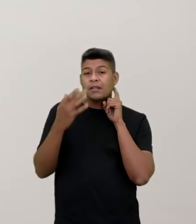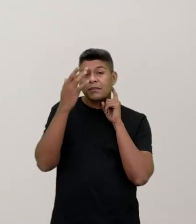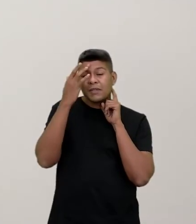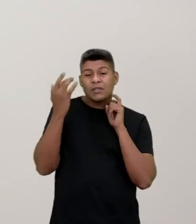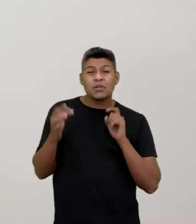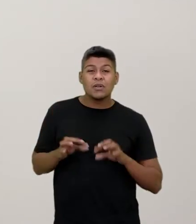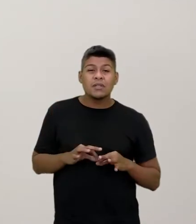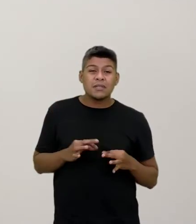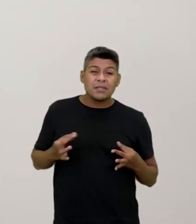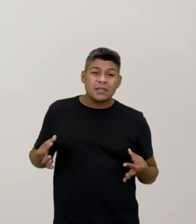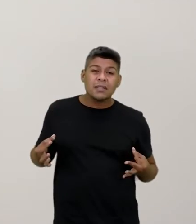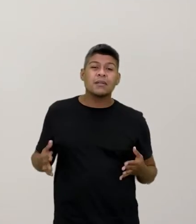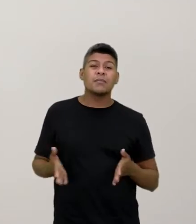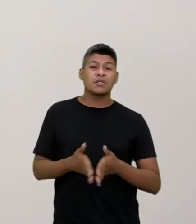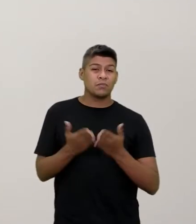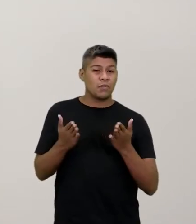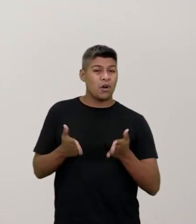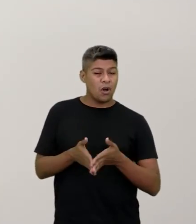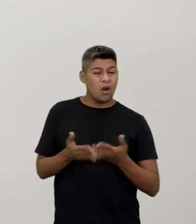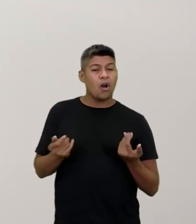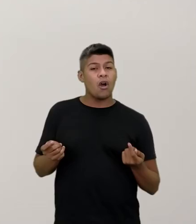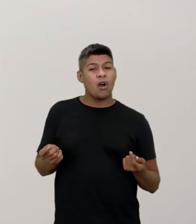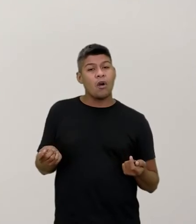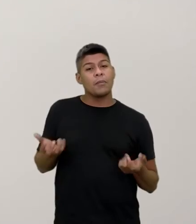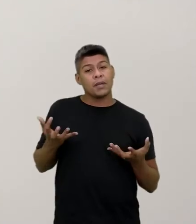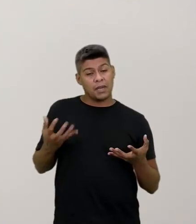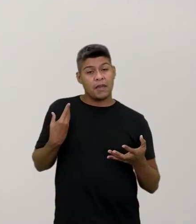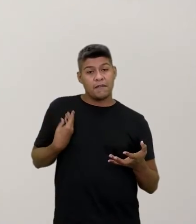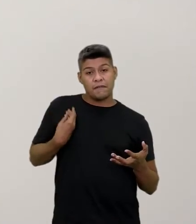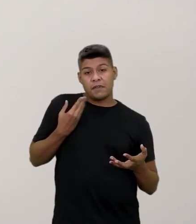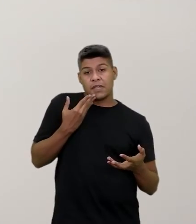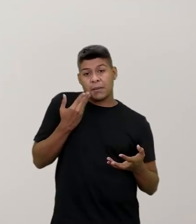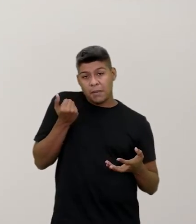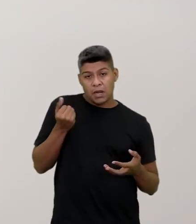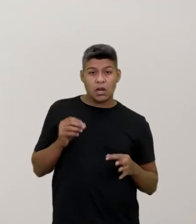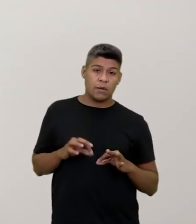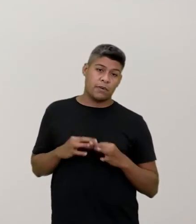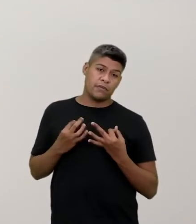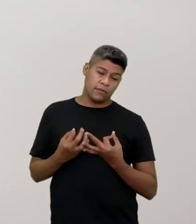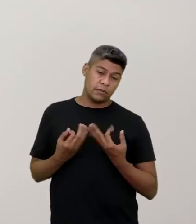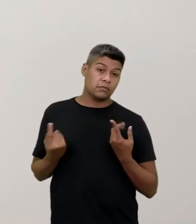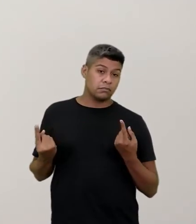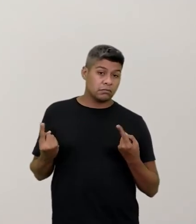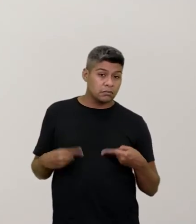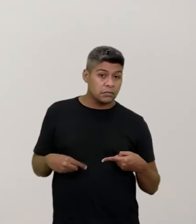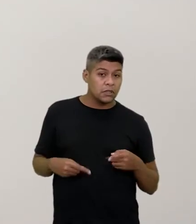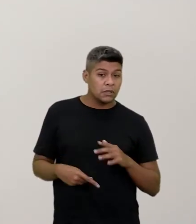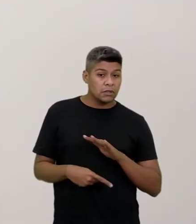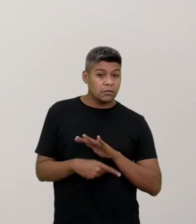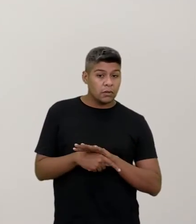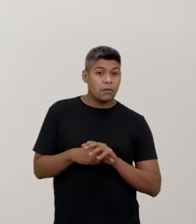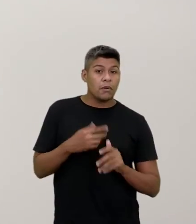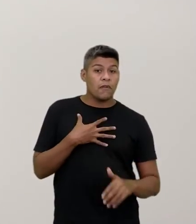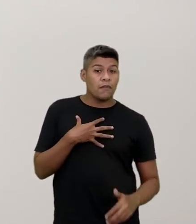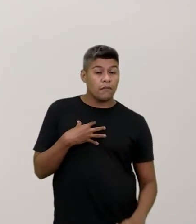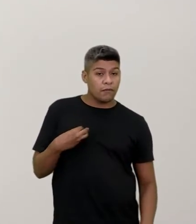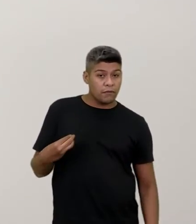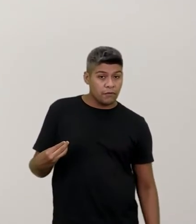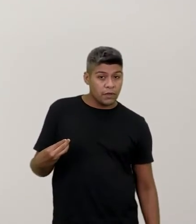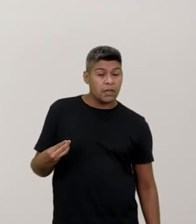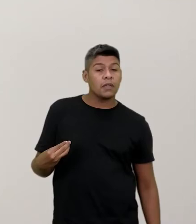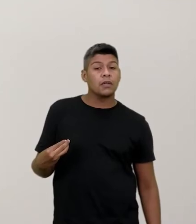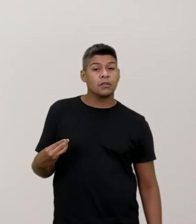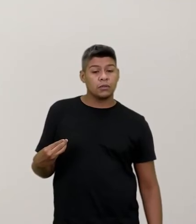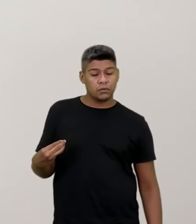de pessoas muito pobres e que querem dar uma condição melhor de vida para sua família. Então eles apostam nos filhos mesmo, para